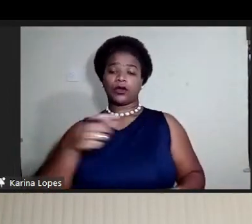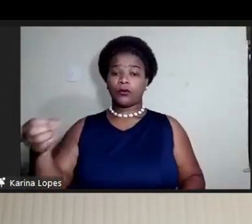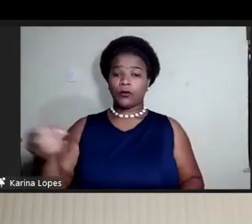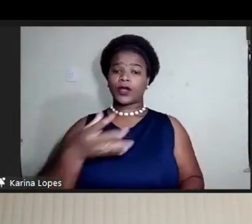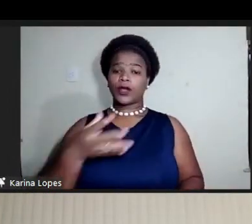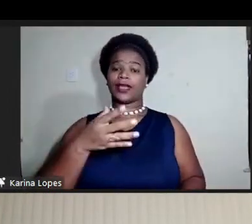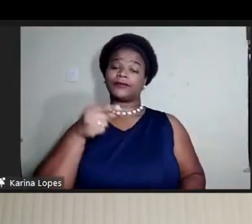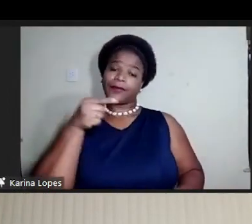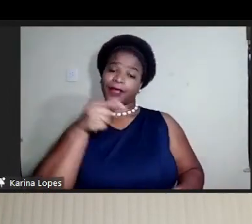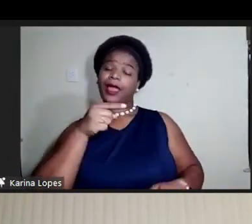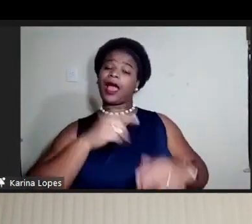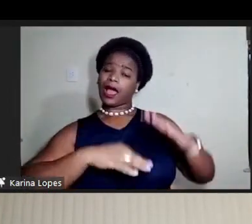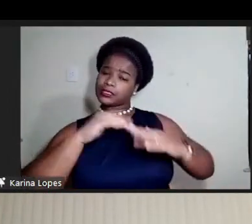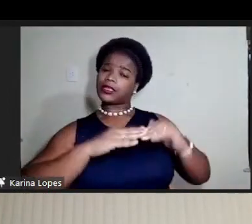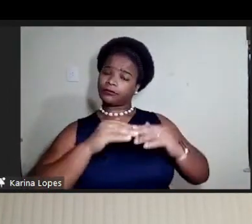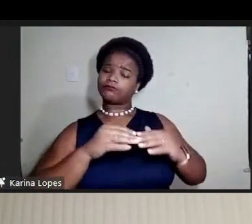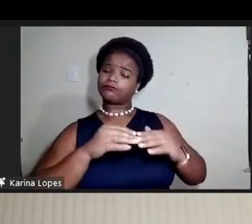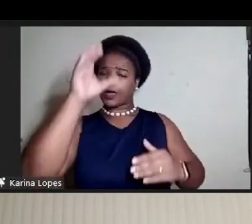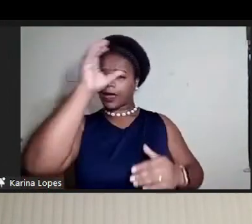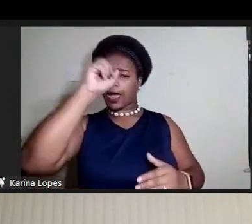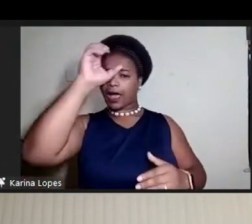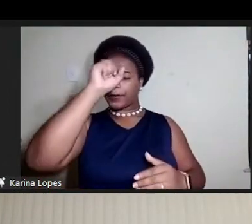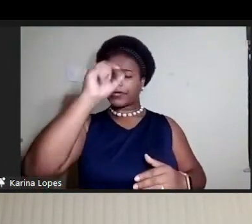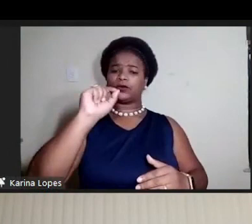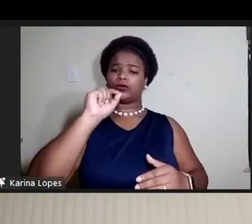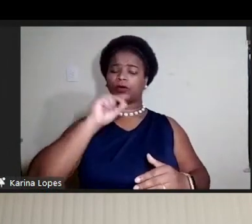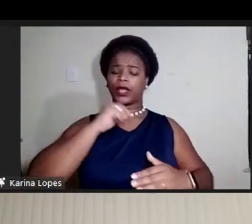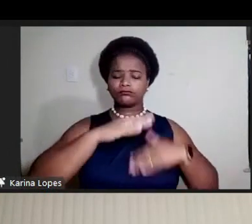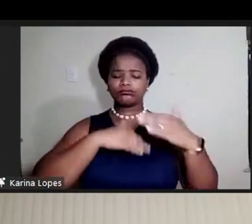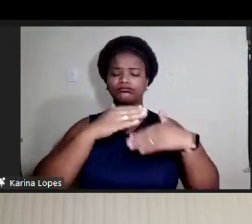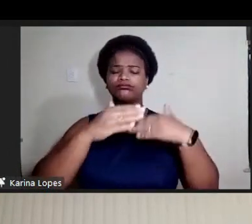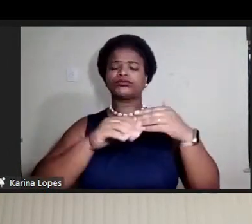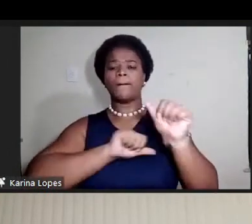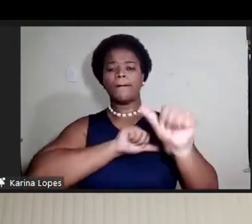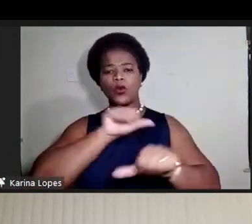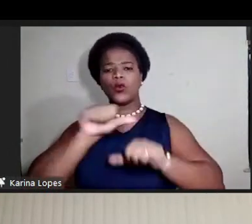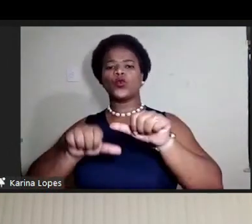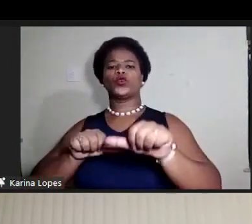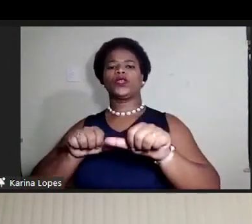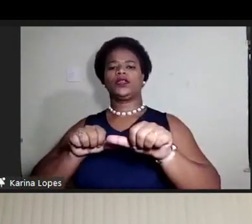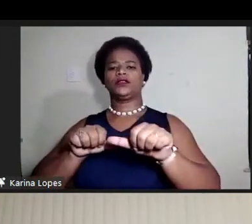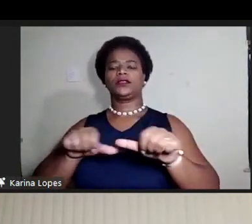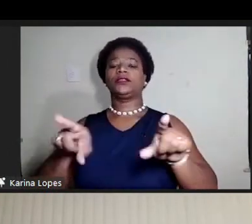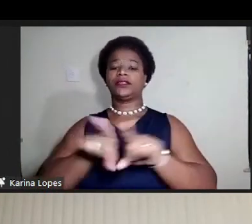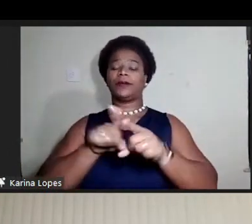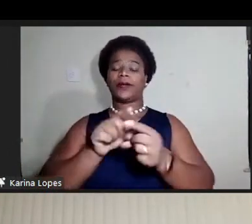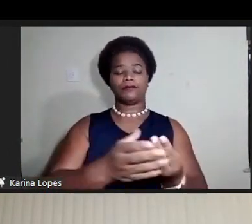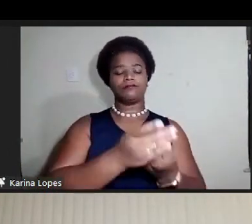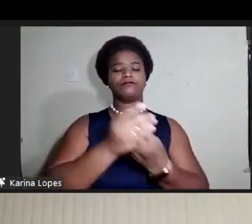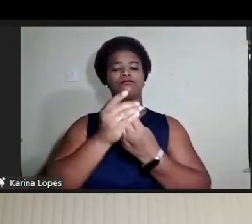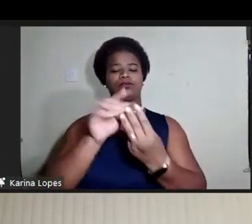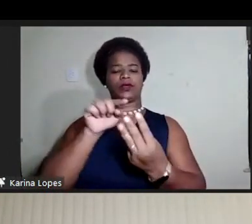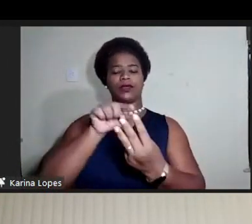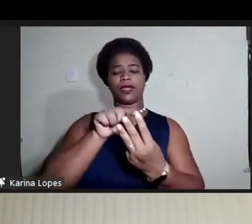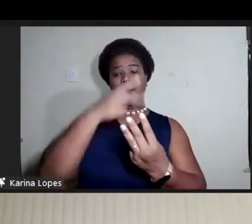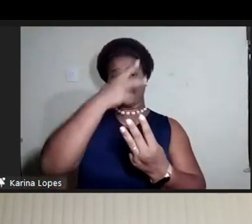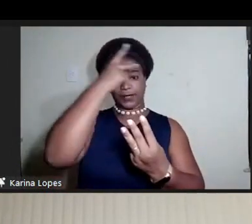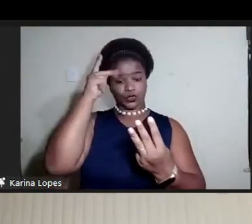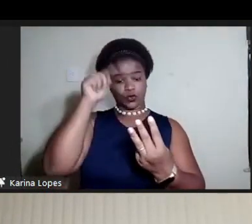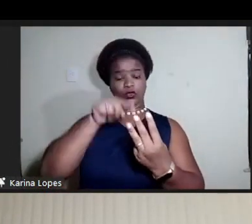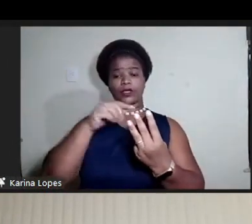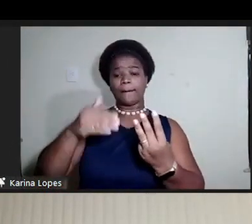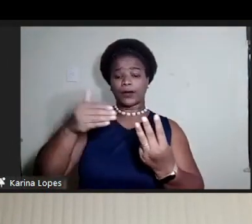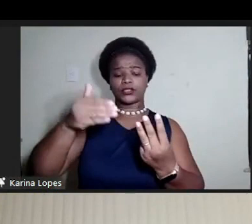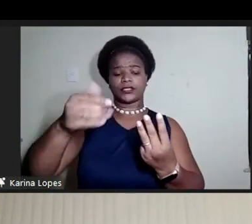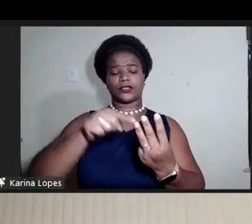aprender, implementando mudanças, considerando a tríade pessoas, processos, estrutura,